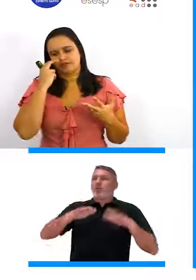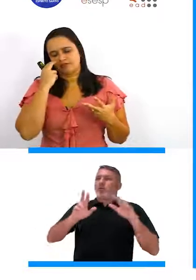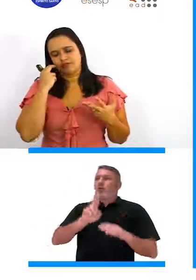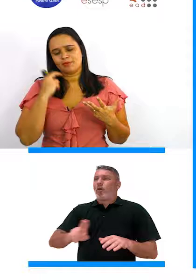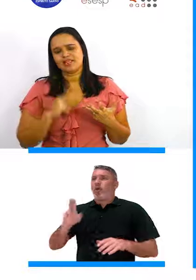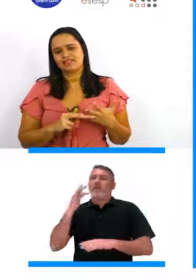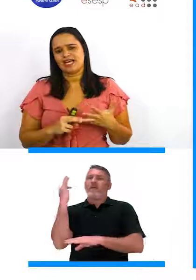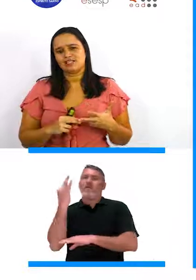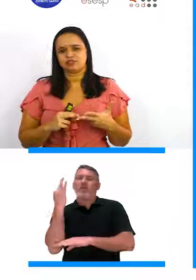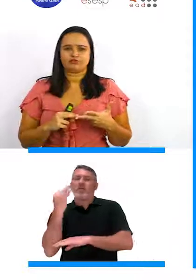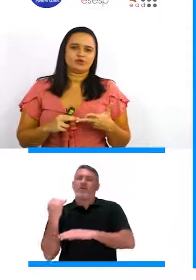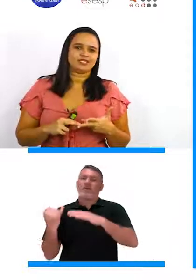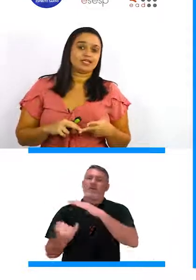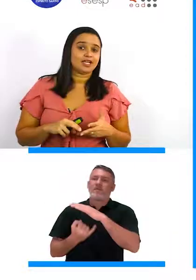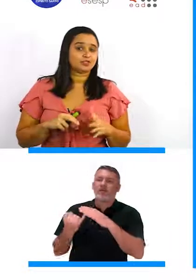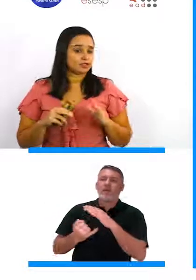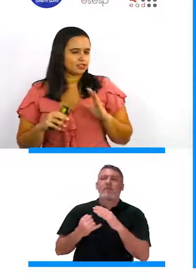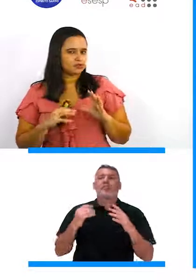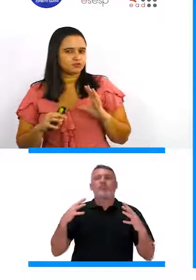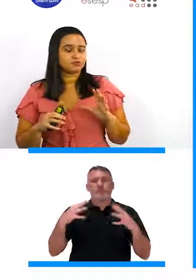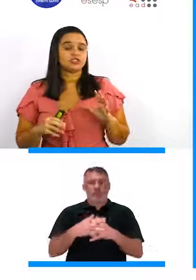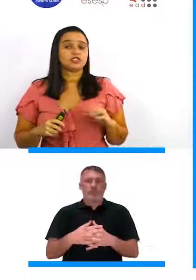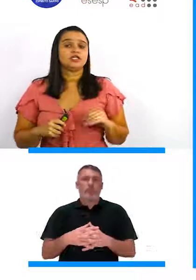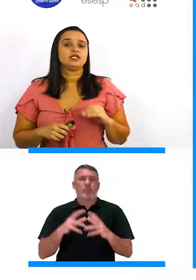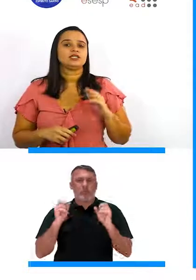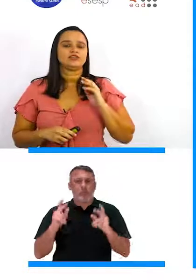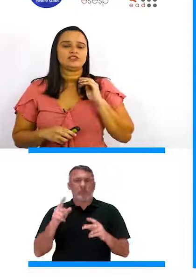coloquialidade, formalidade, informalidade, podem